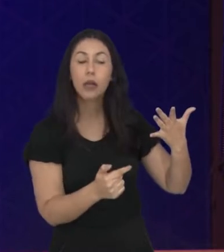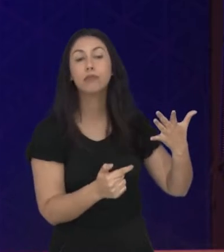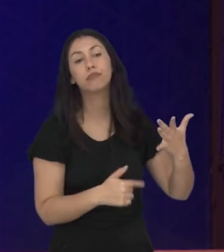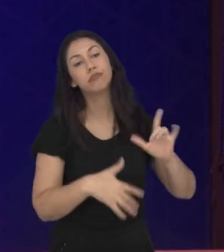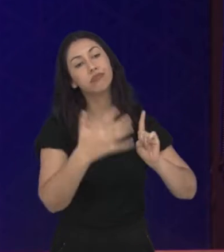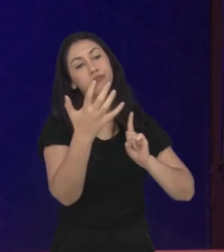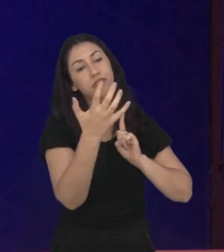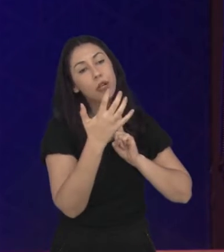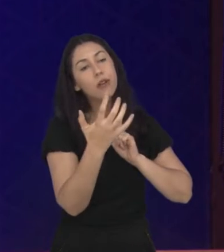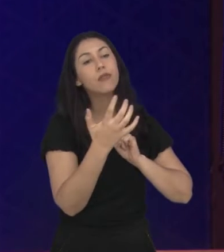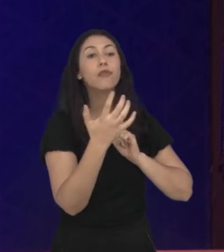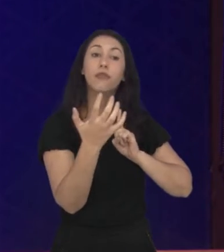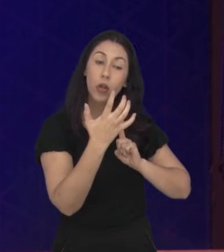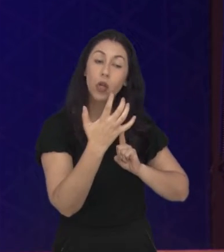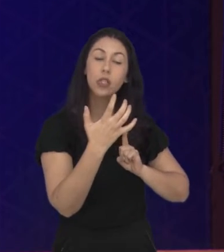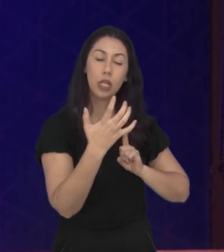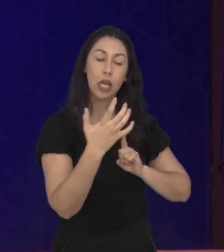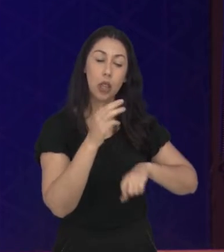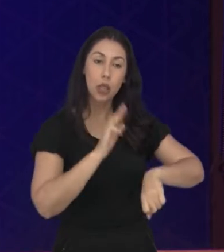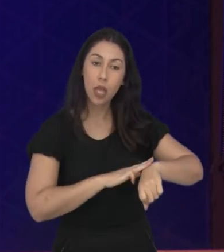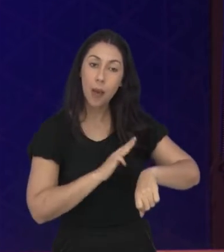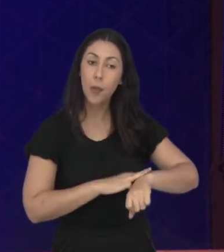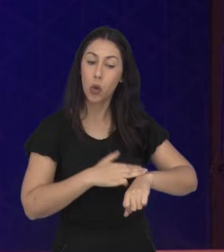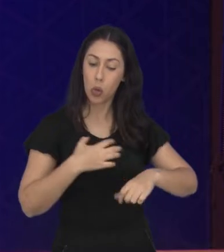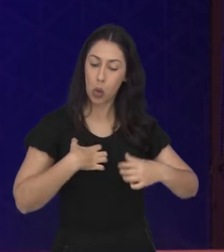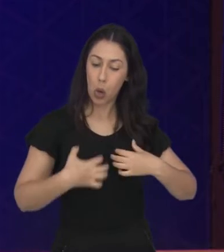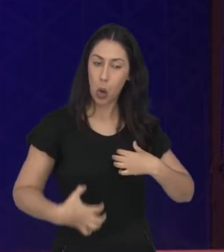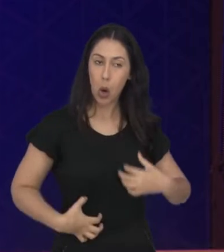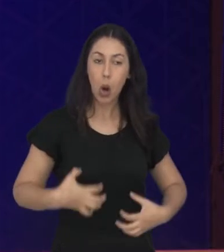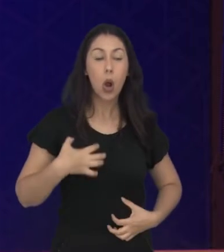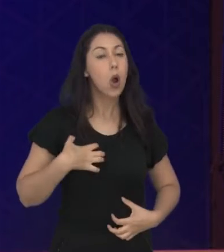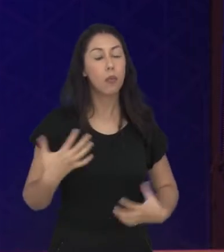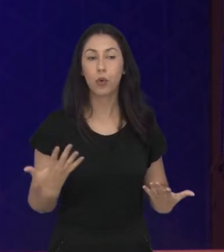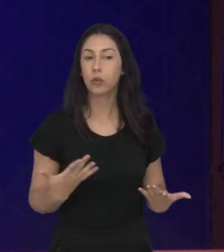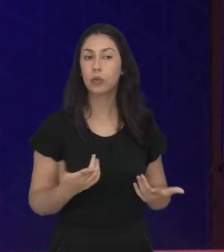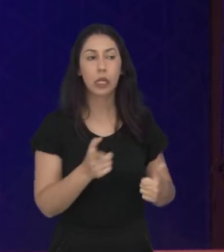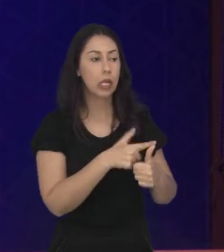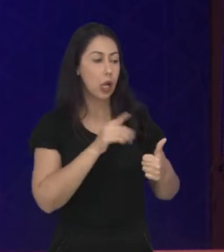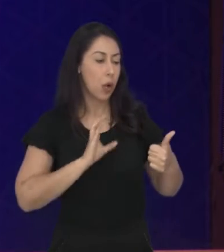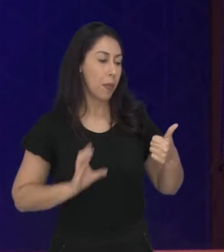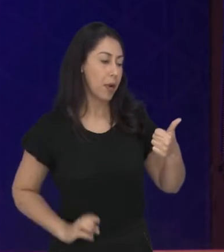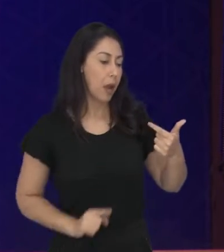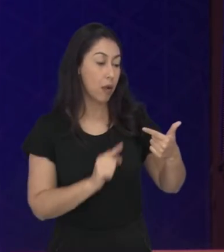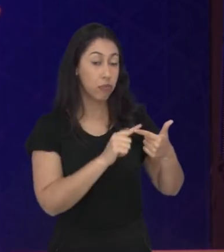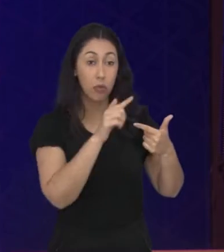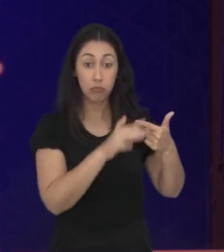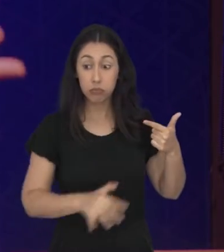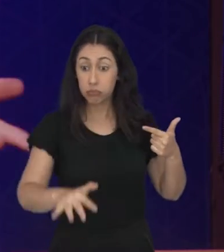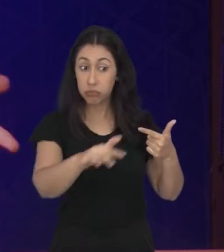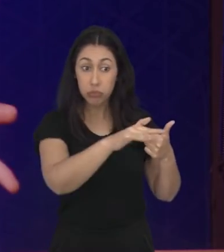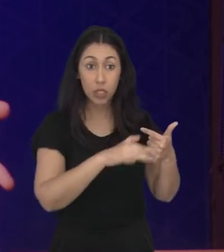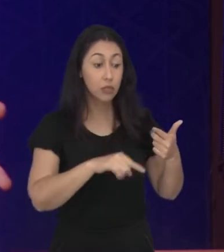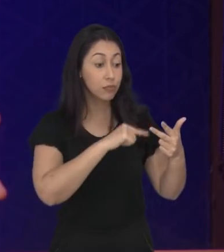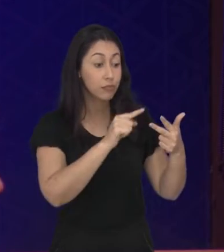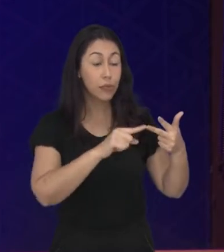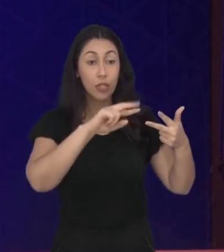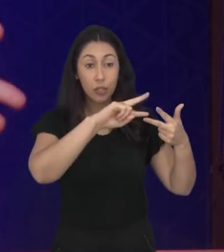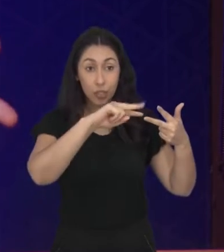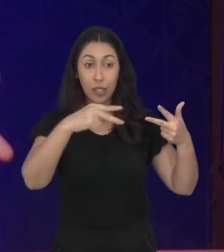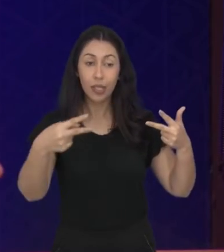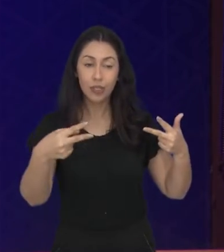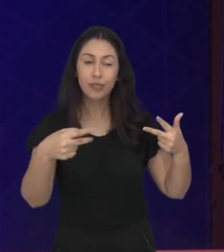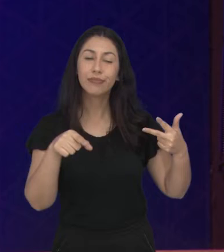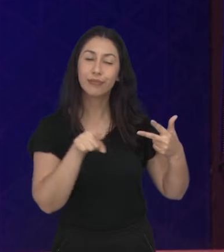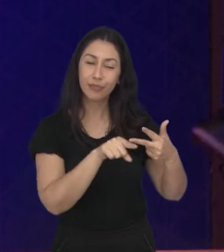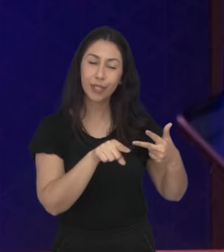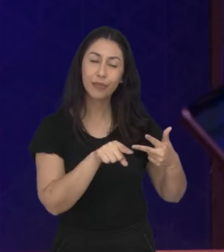vão influenciar no nosso cronótipo, né, desde comportamentais, ambientais e tem genético